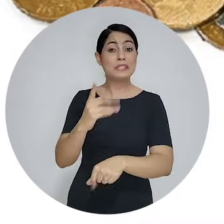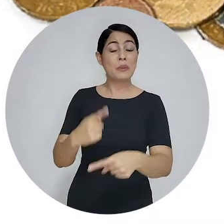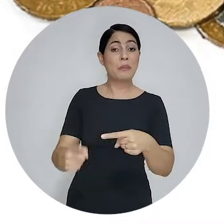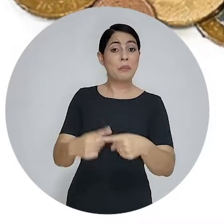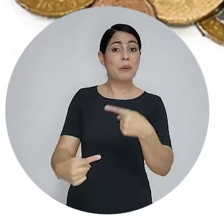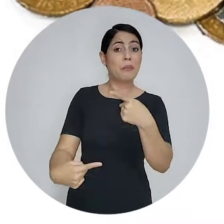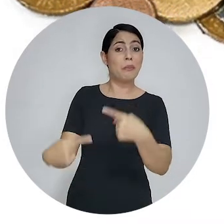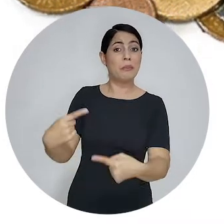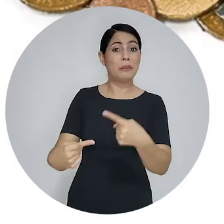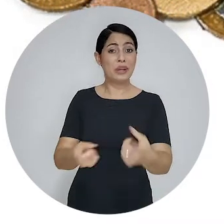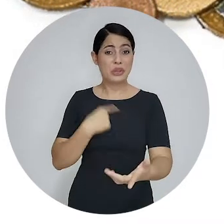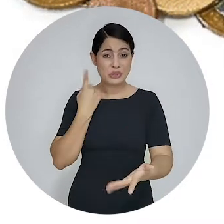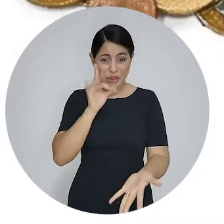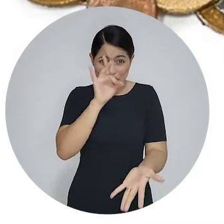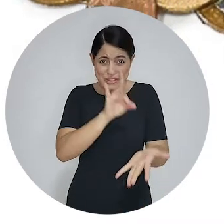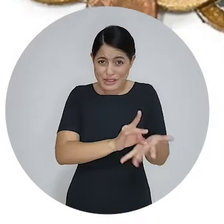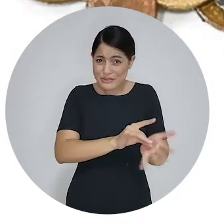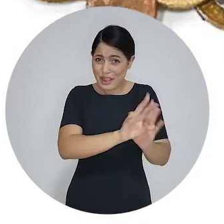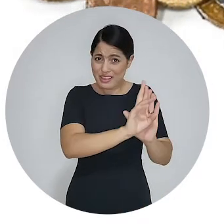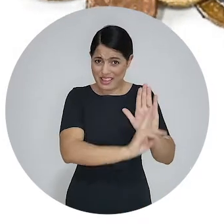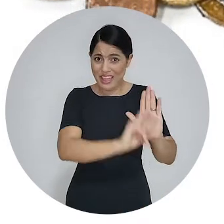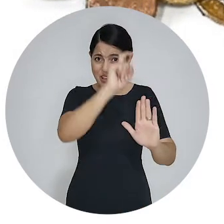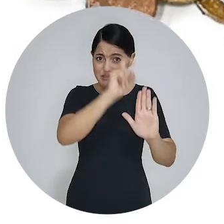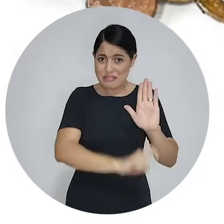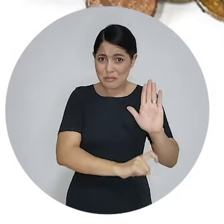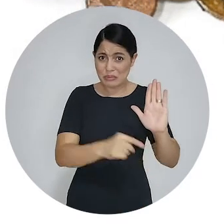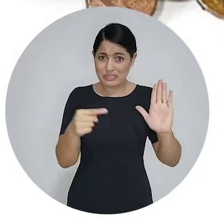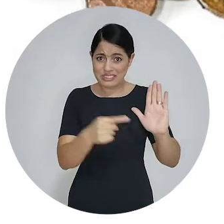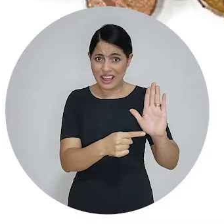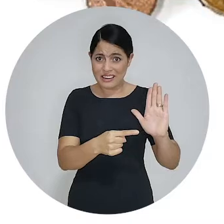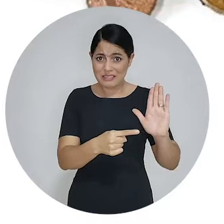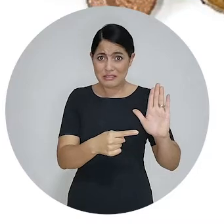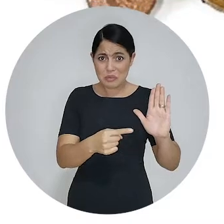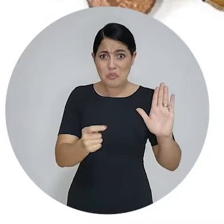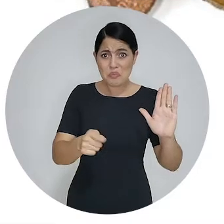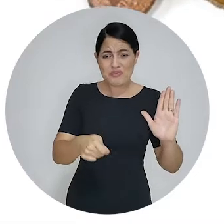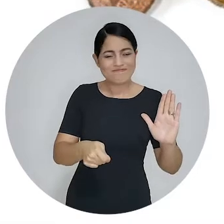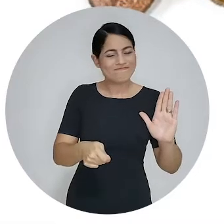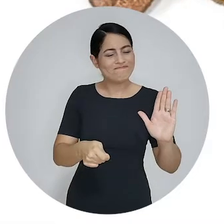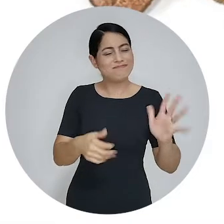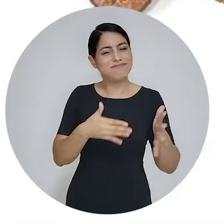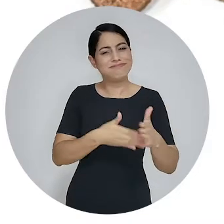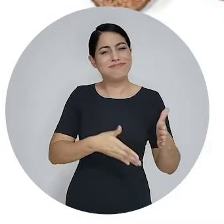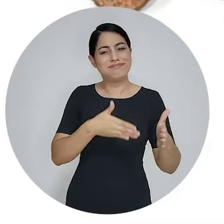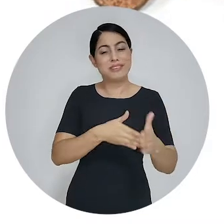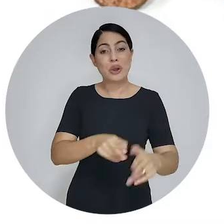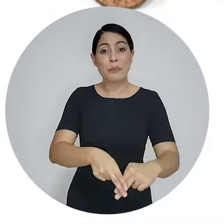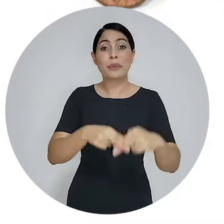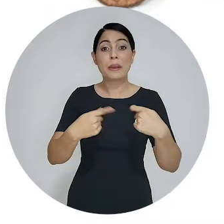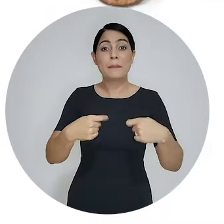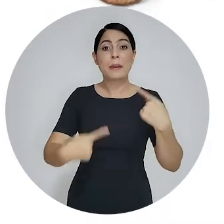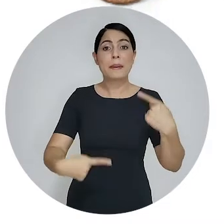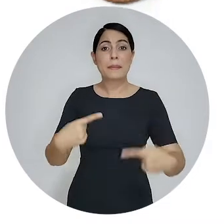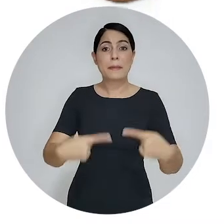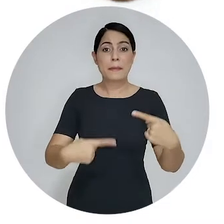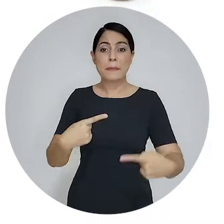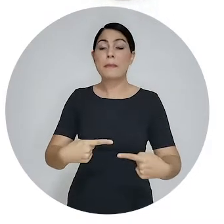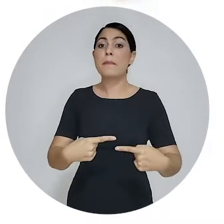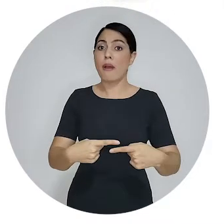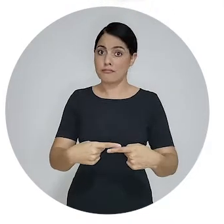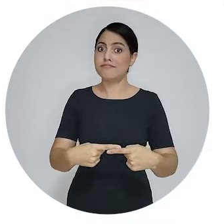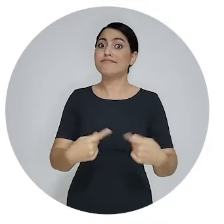pela crise política, não temos condições de tratar de uma reforma tributária que exige amplo debate e um grande